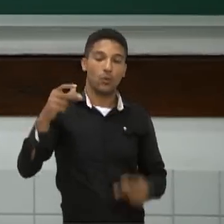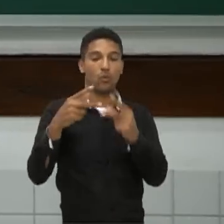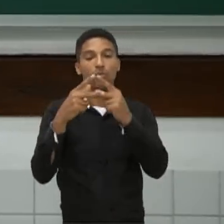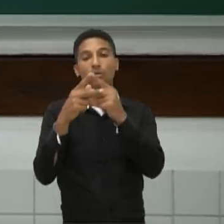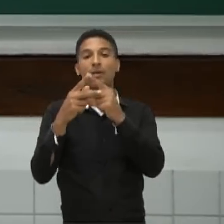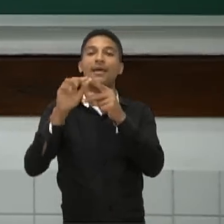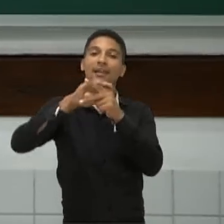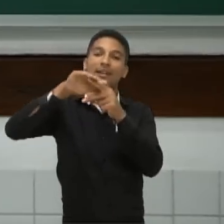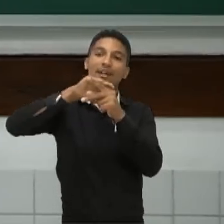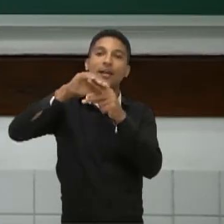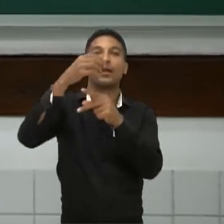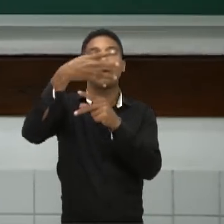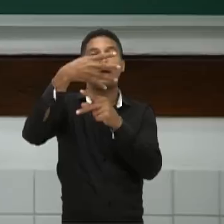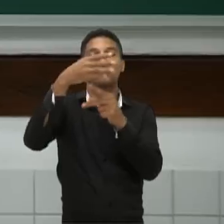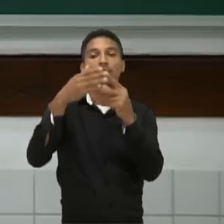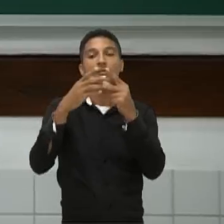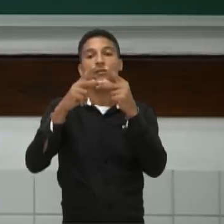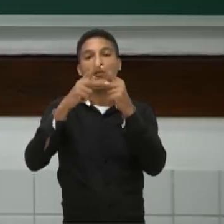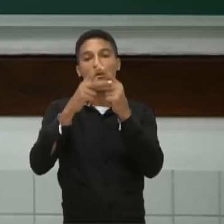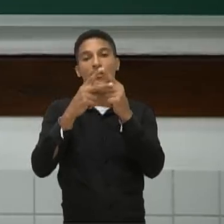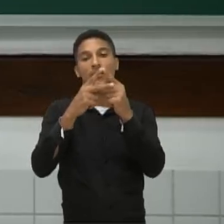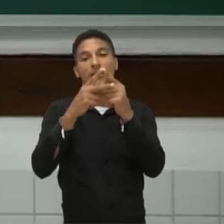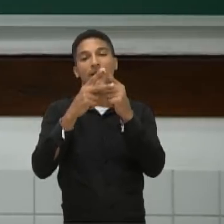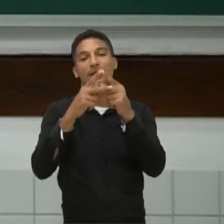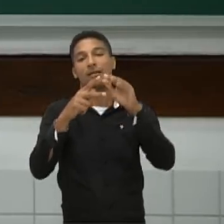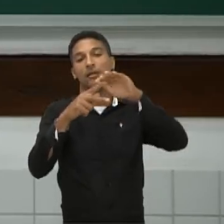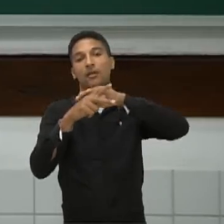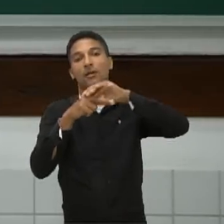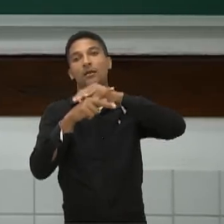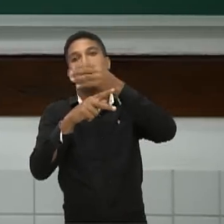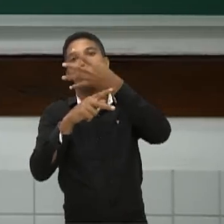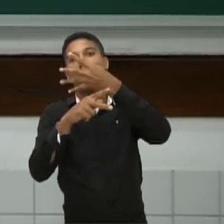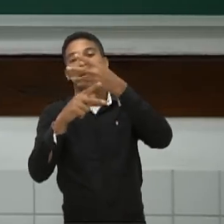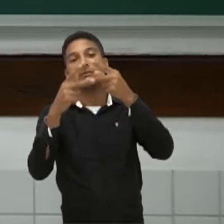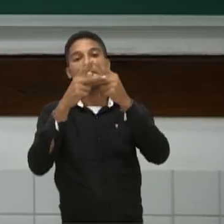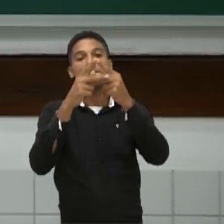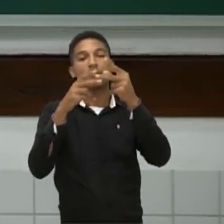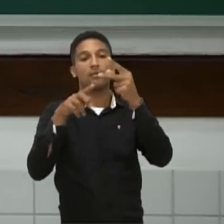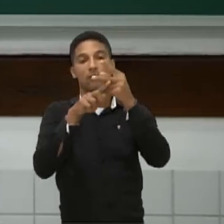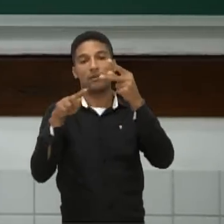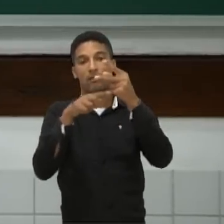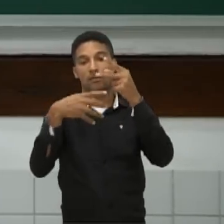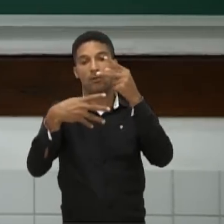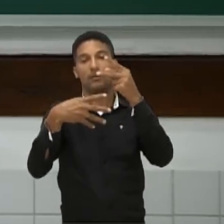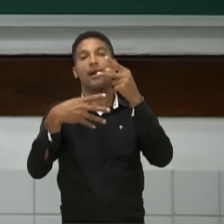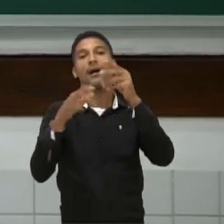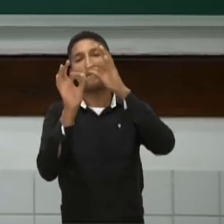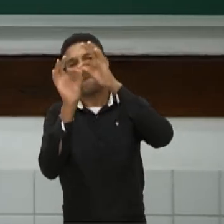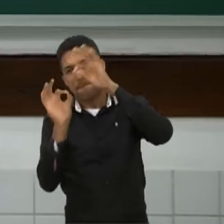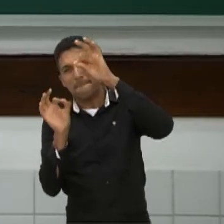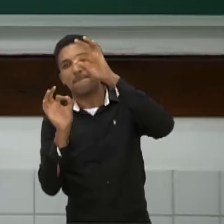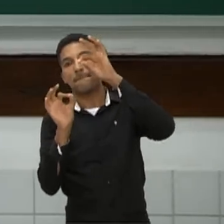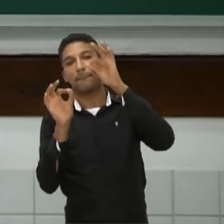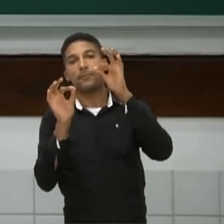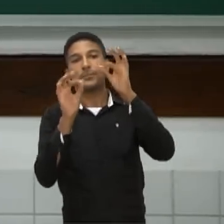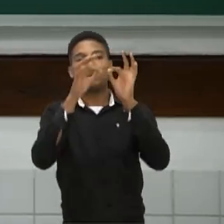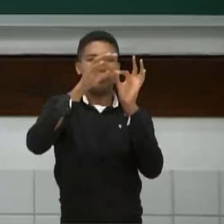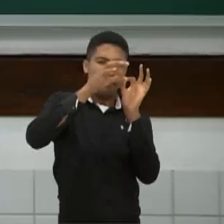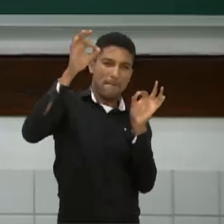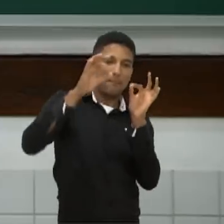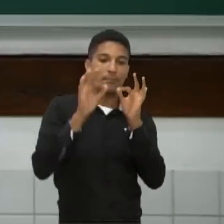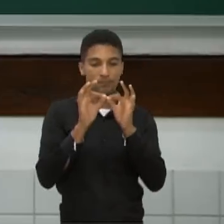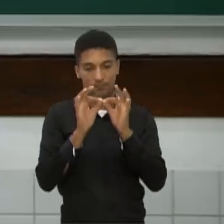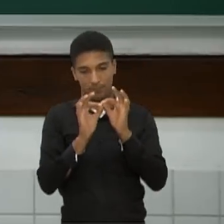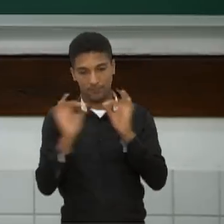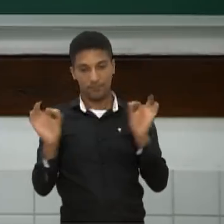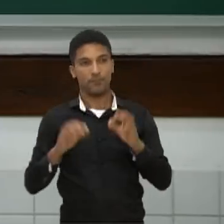cada lado, não é verdade? O que vocês conseguiram? Entenderam? Então, acompanhe aqui, olha só com a professora, essa resolução